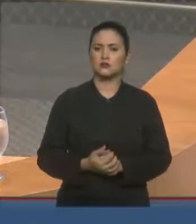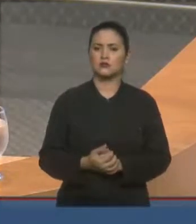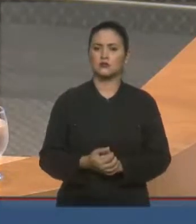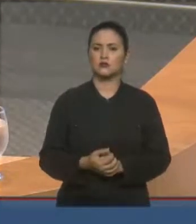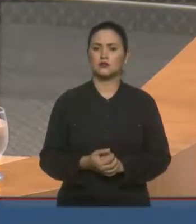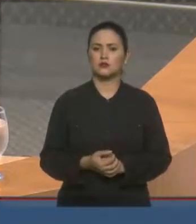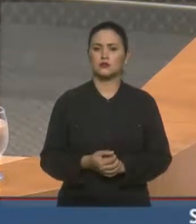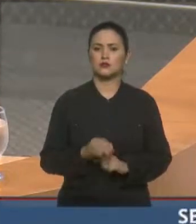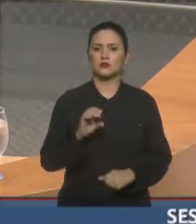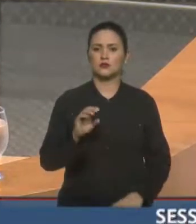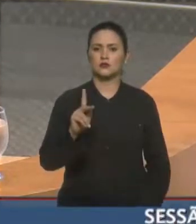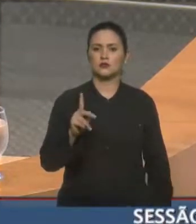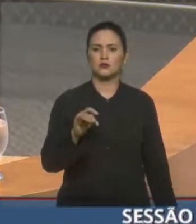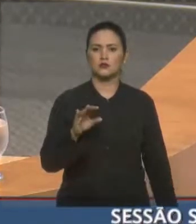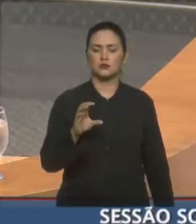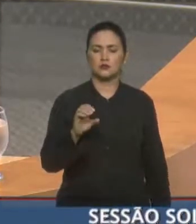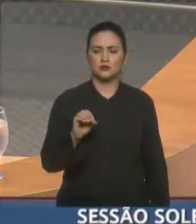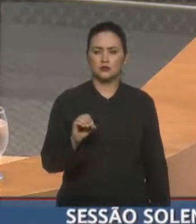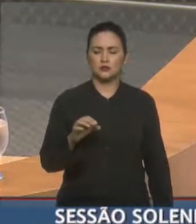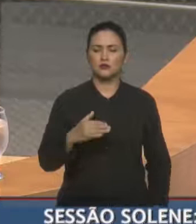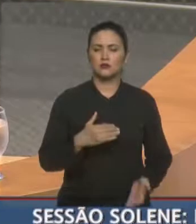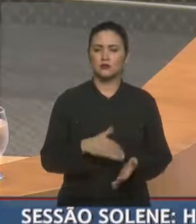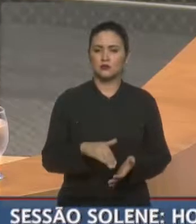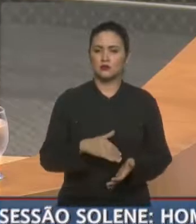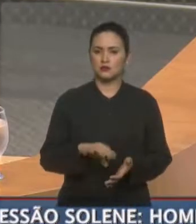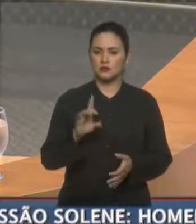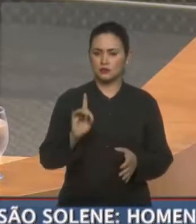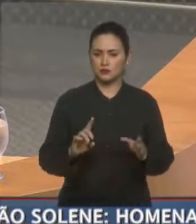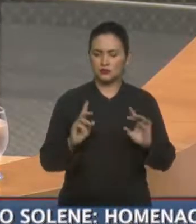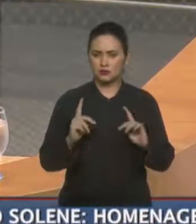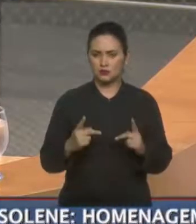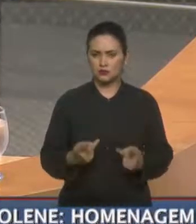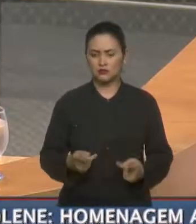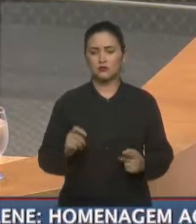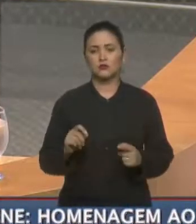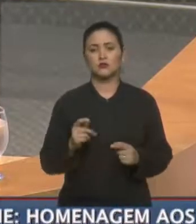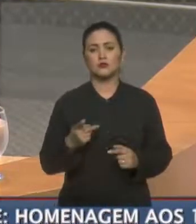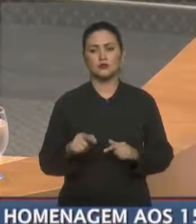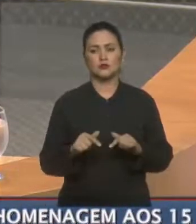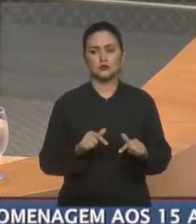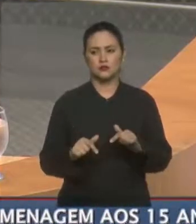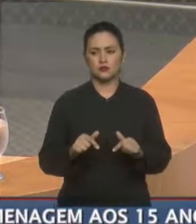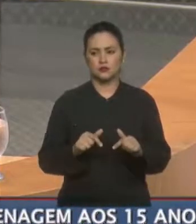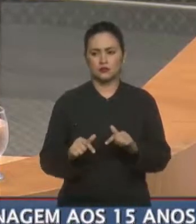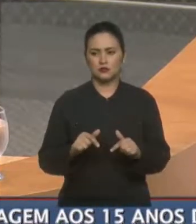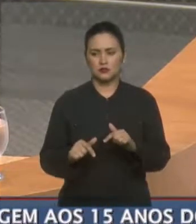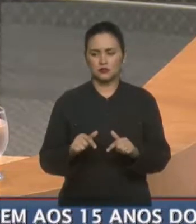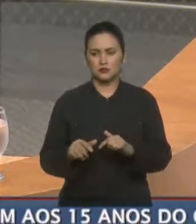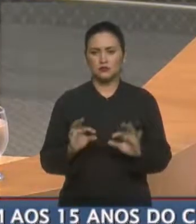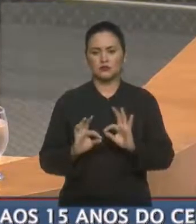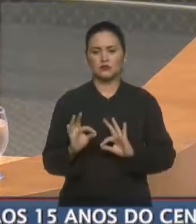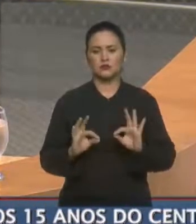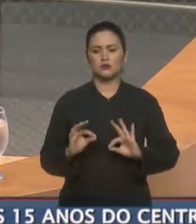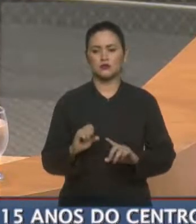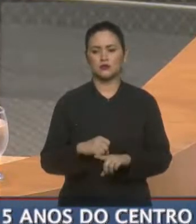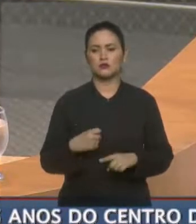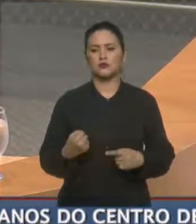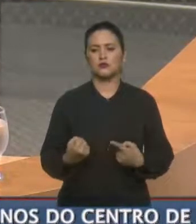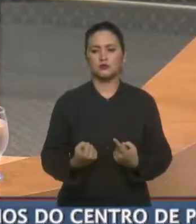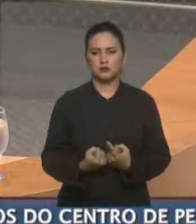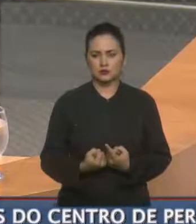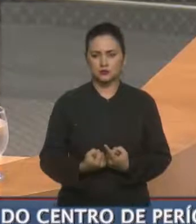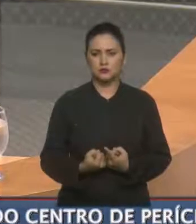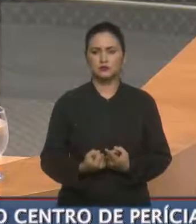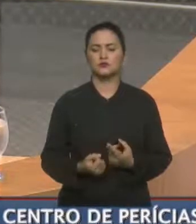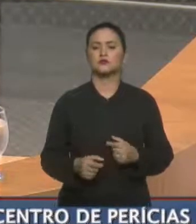Chico Gonçalves, secretário de Direitos Humanos, né, que através do trabalho, né, das organizações sociais